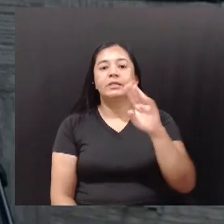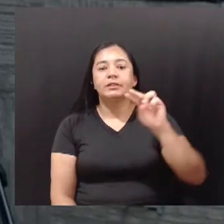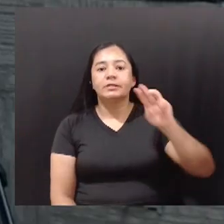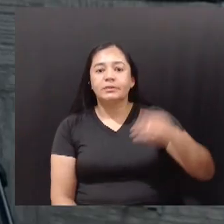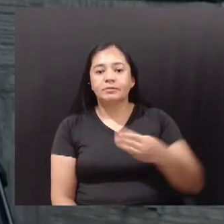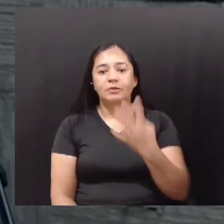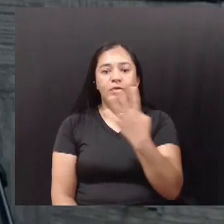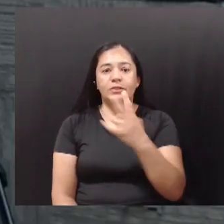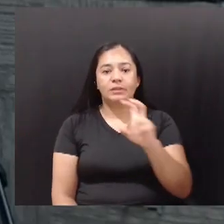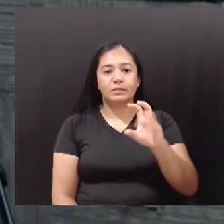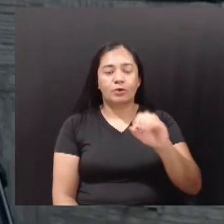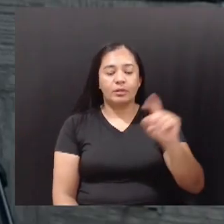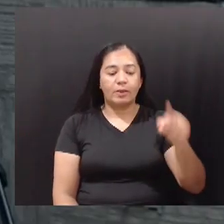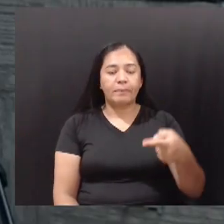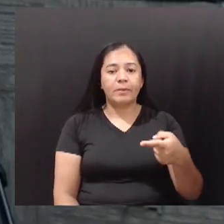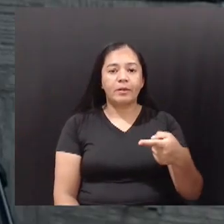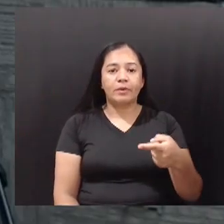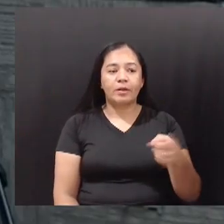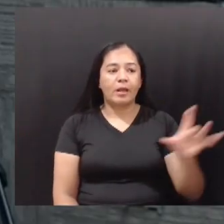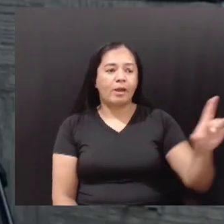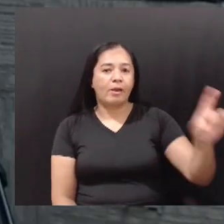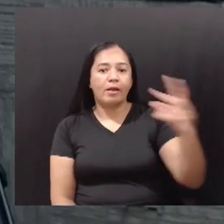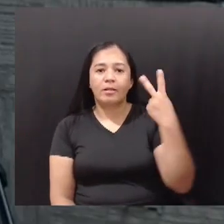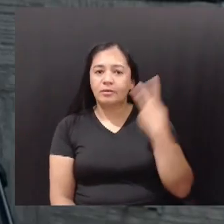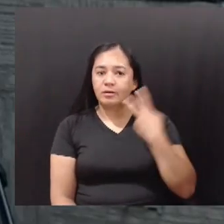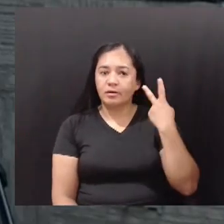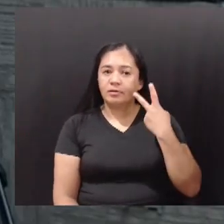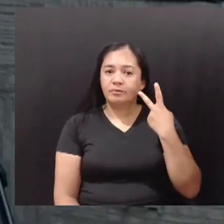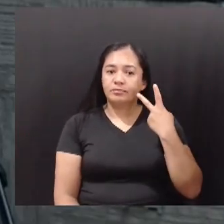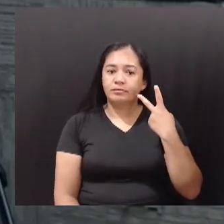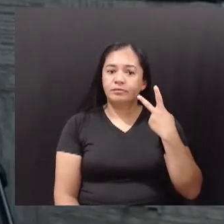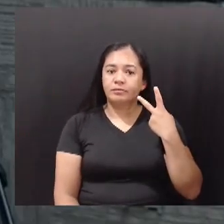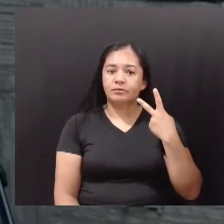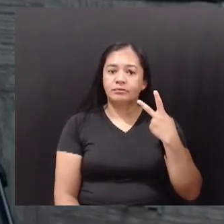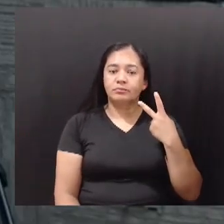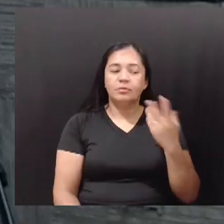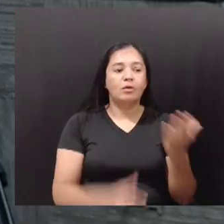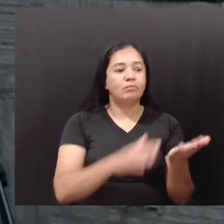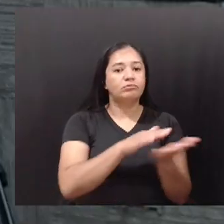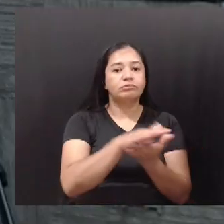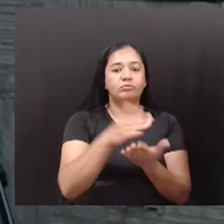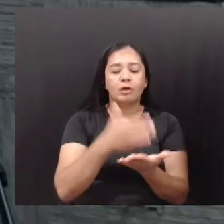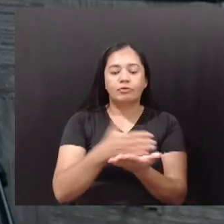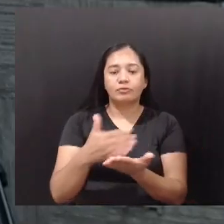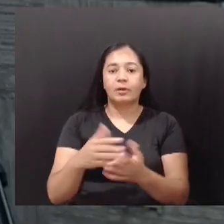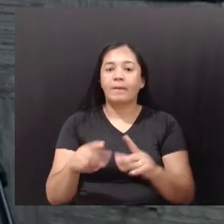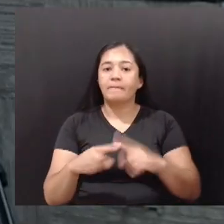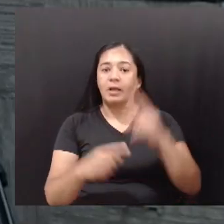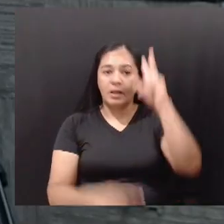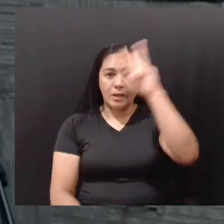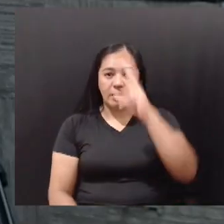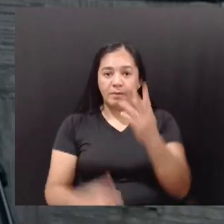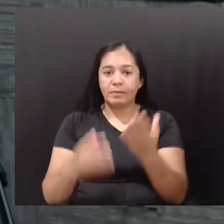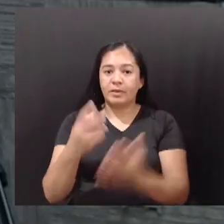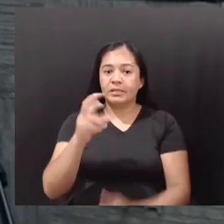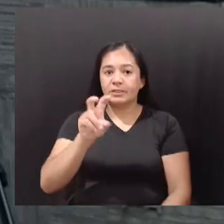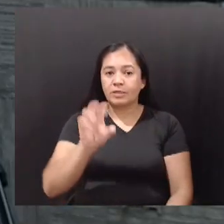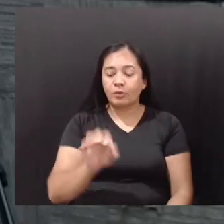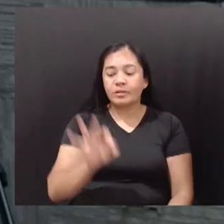3.450.000 para que cada vereador faça a sua destinação. Lembrando que metade desse